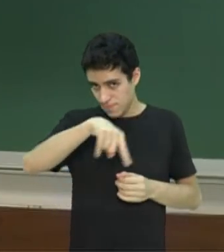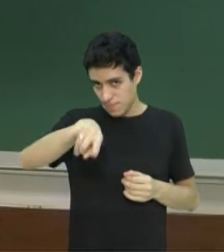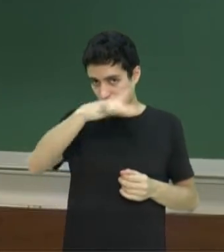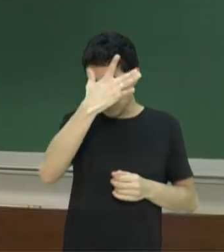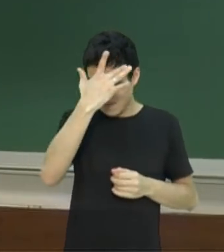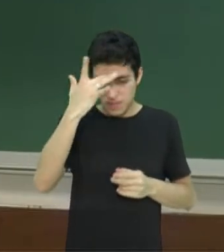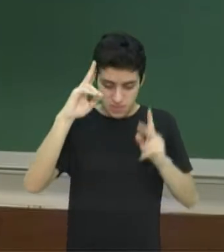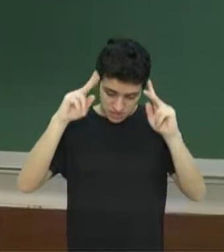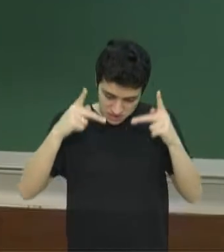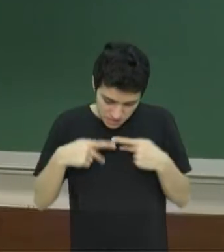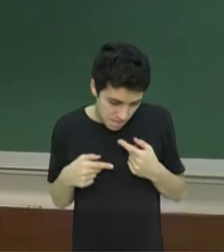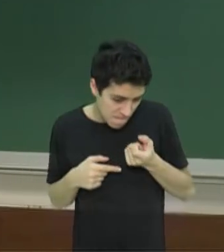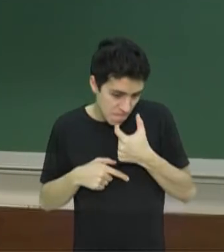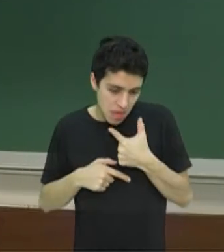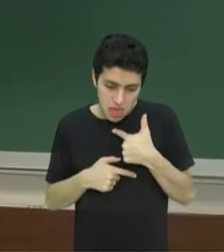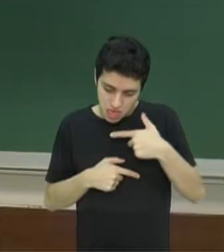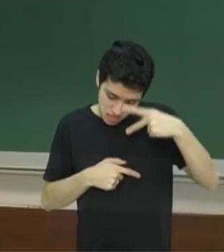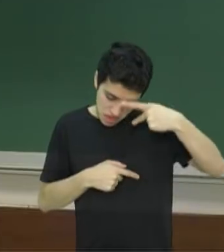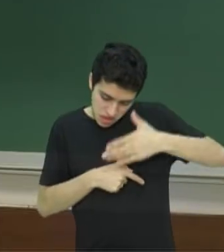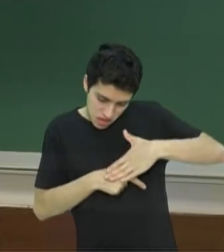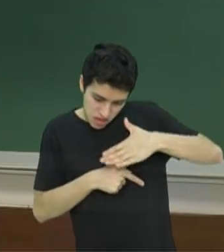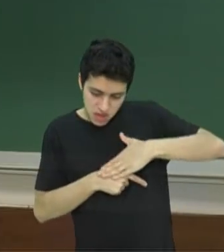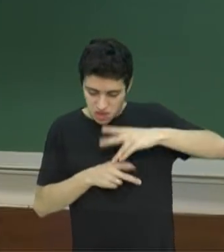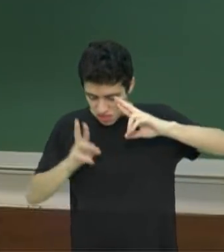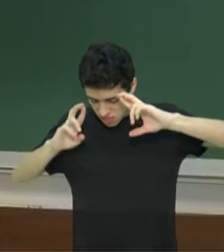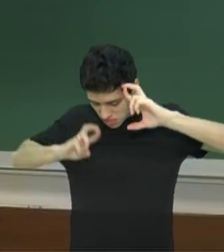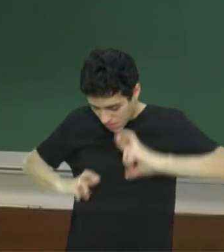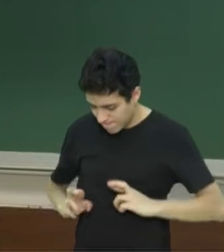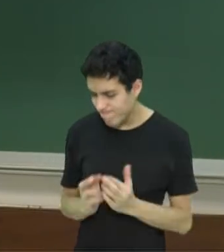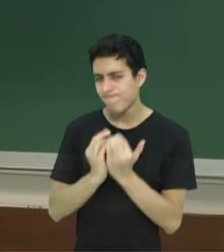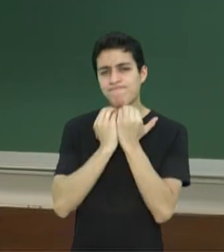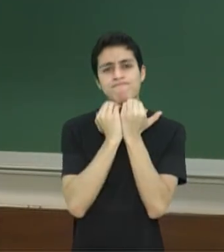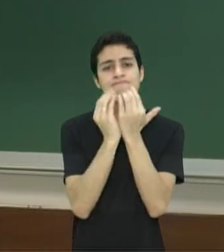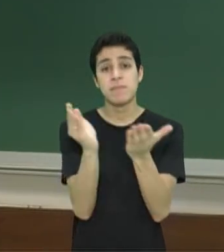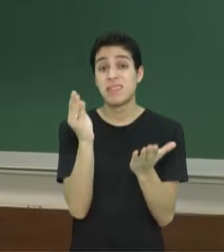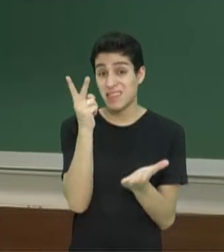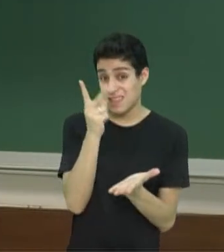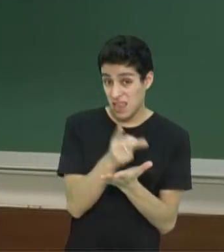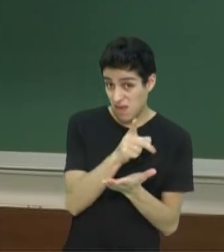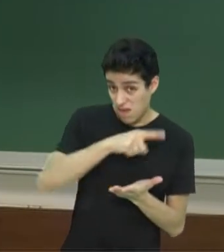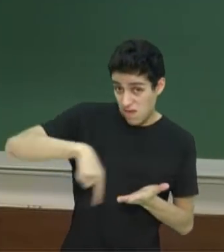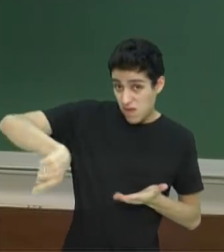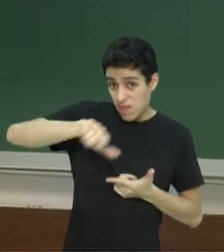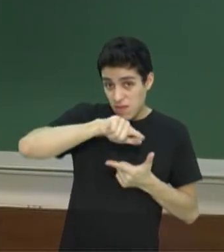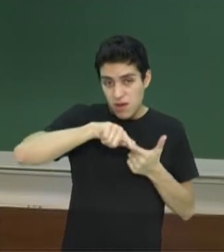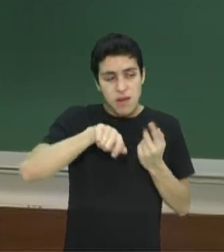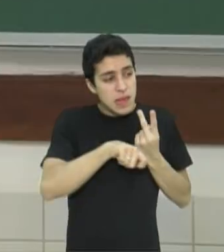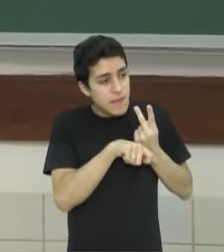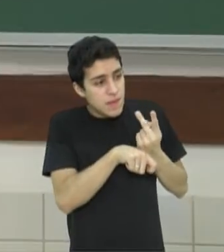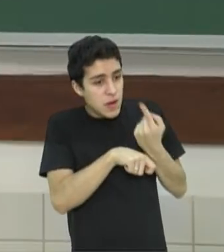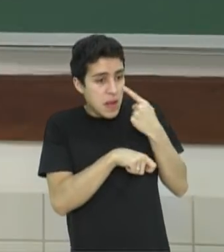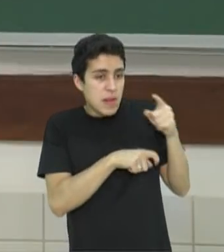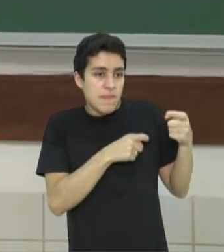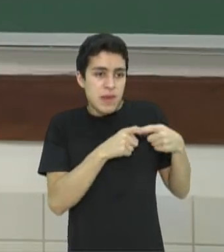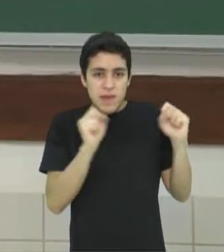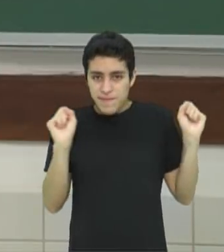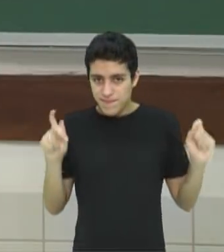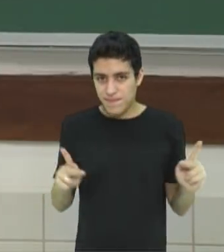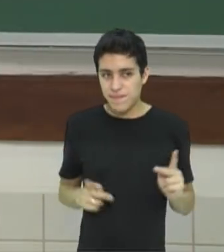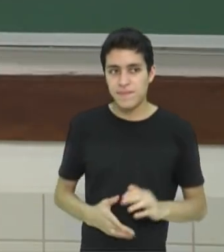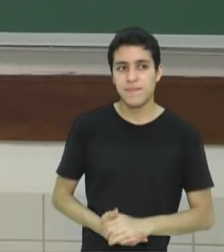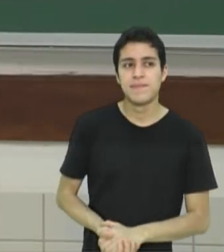se automedicarem, se autodiagnosticarem. Sempre que você tiver um problema, procure o médico, ok?